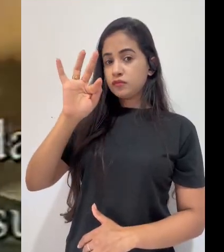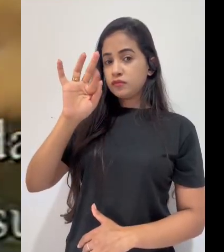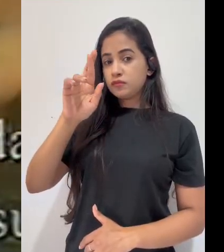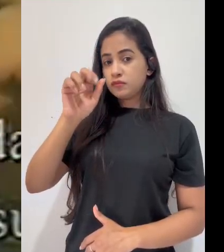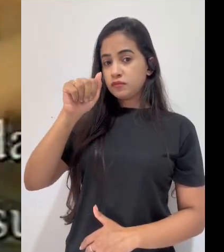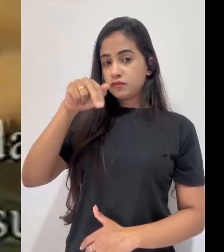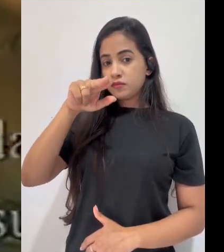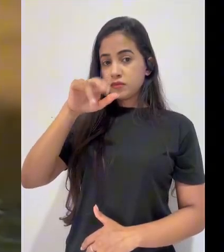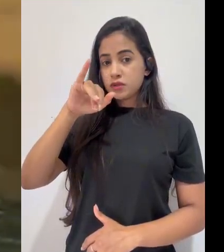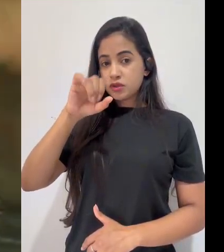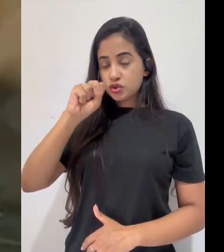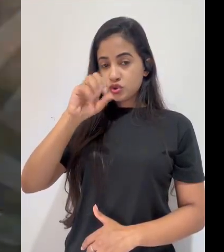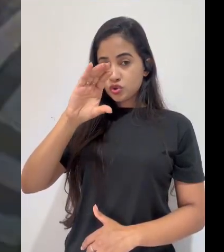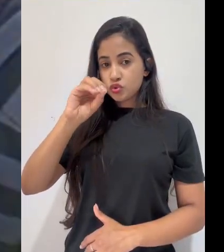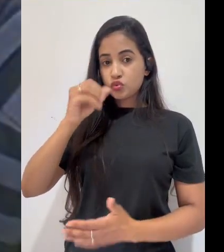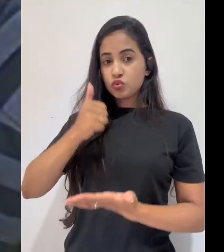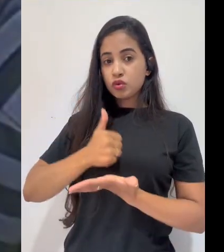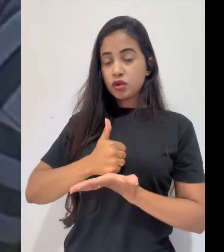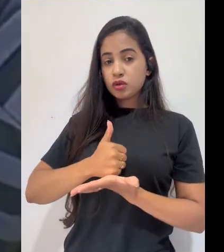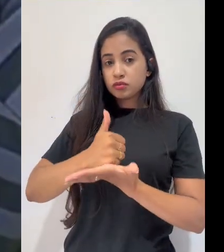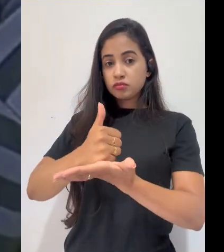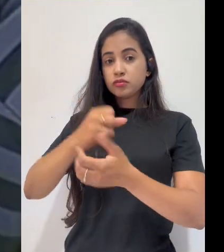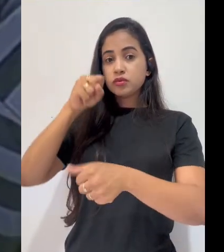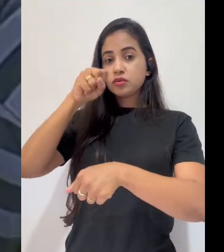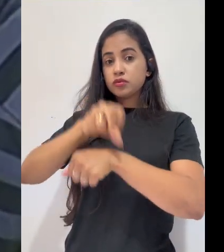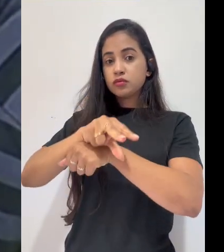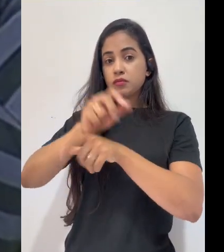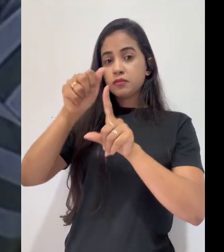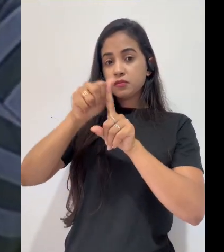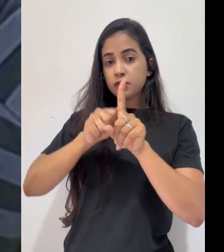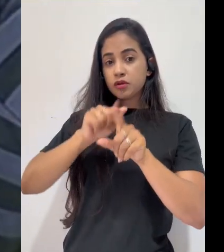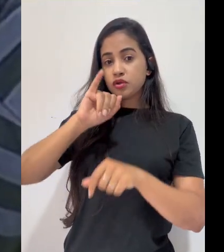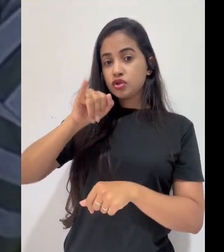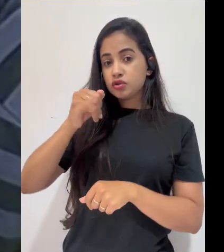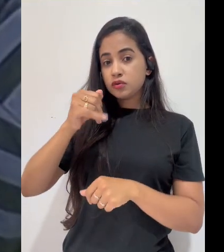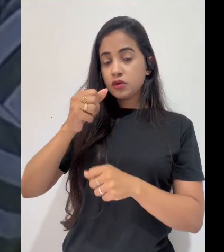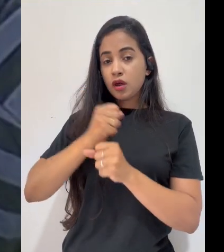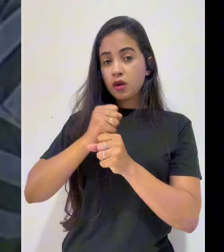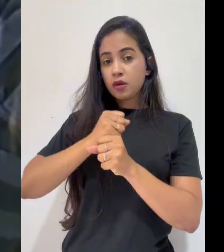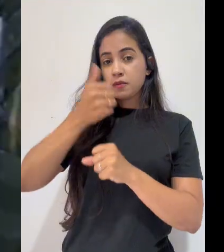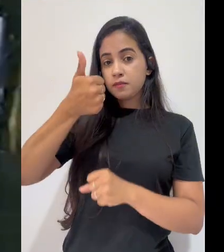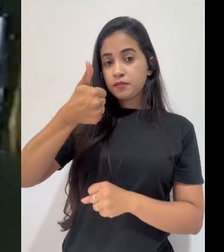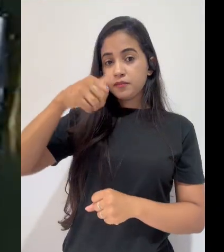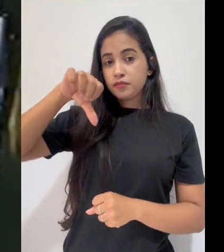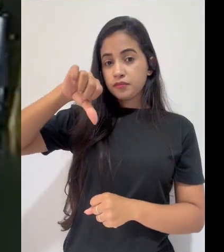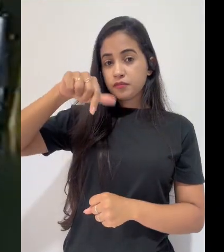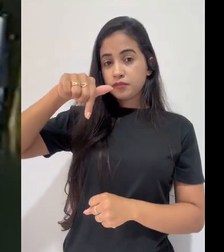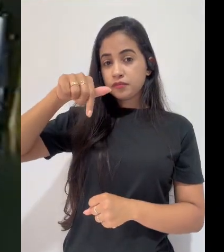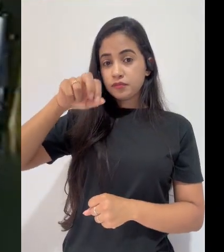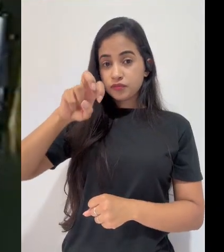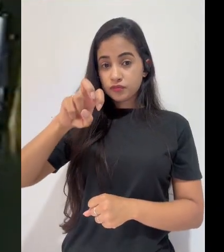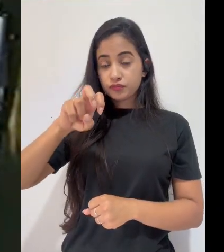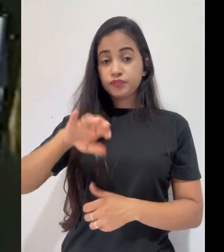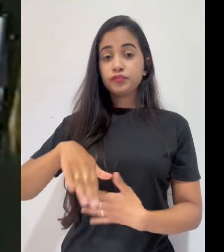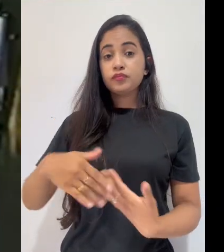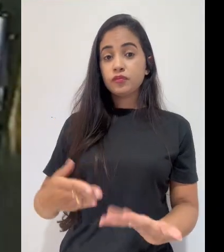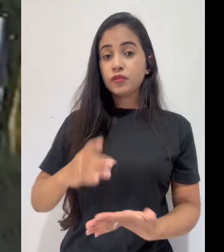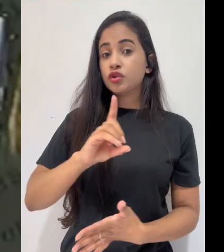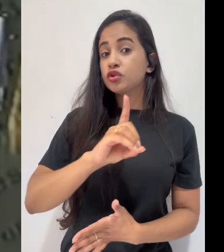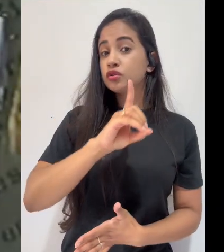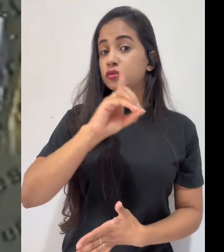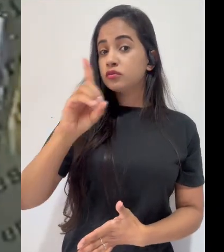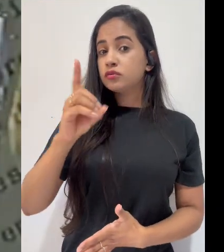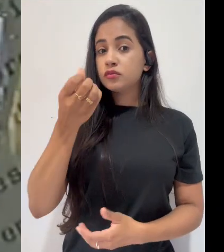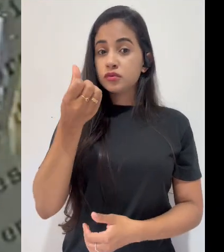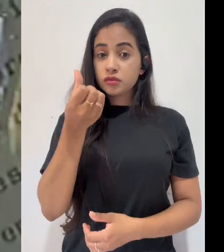Santo, assistente técnico dessa empresa, admitido em janeiro de 75. Para minha surpresa, no dia